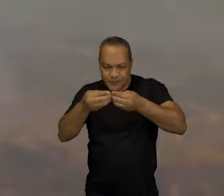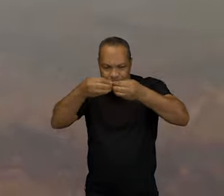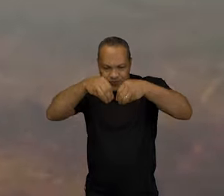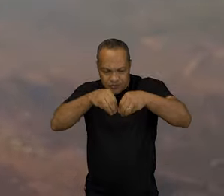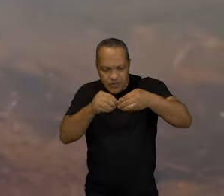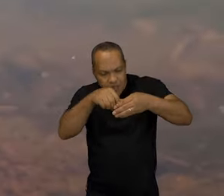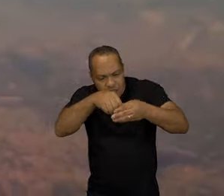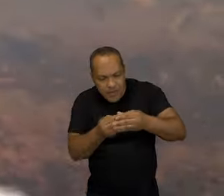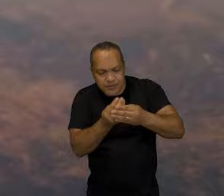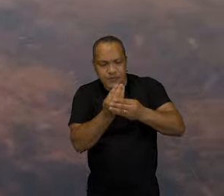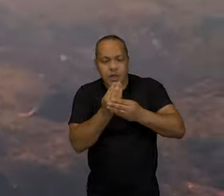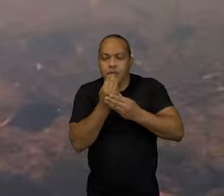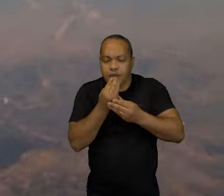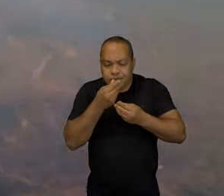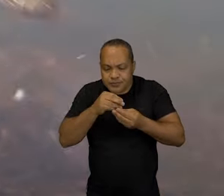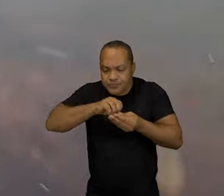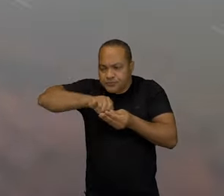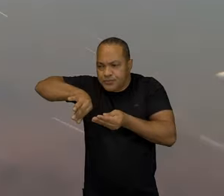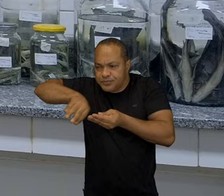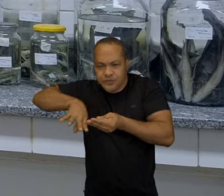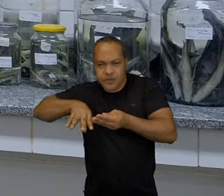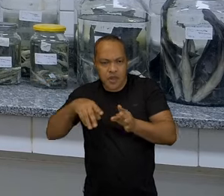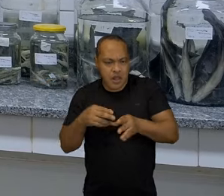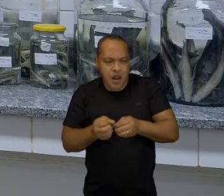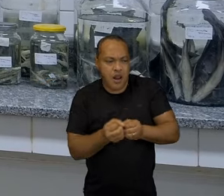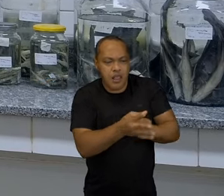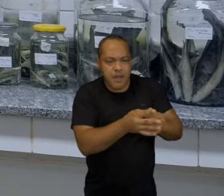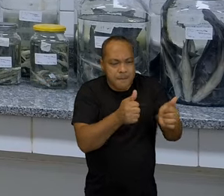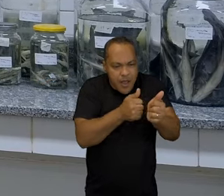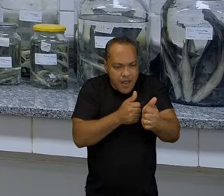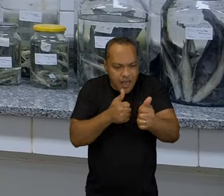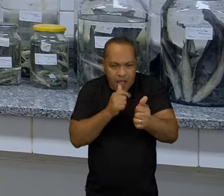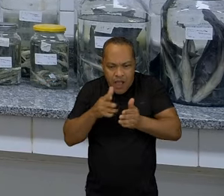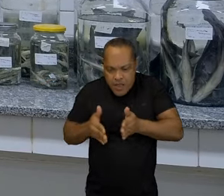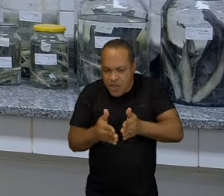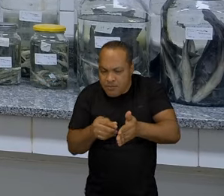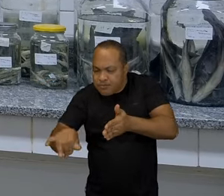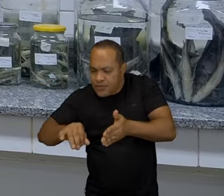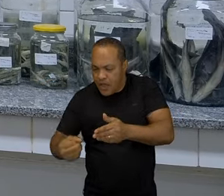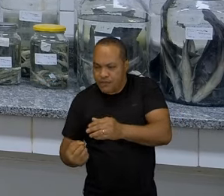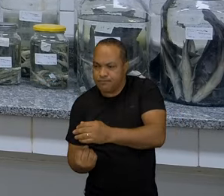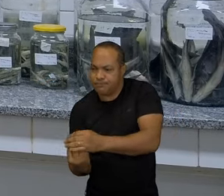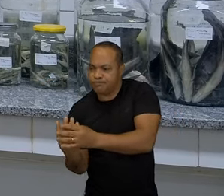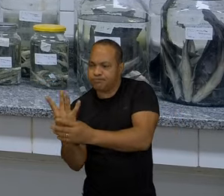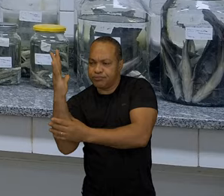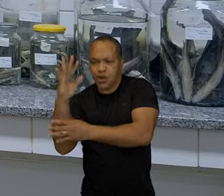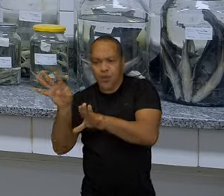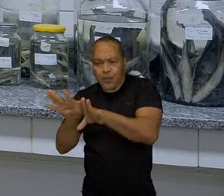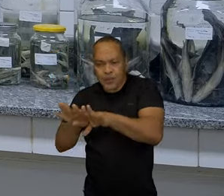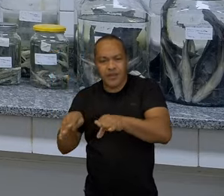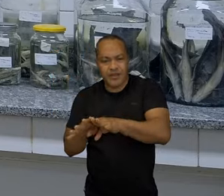sementes e, ao fazer isso, atuam como dispersoras de algumas espécies de plantas, né, ajudando, por exemplo, na